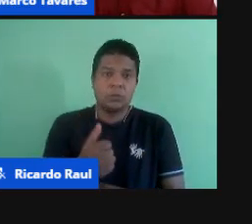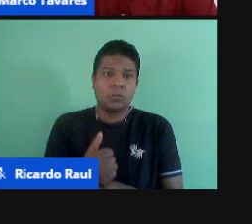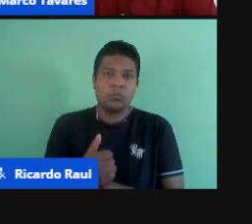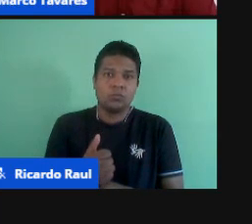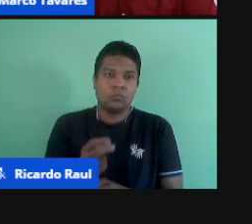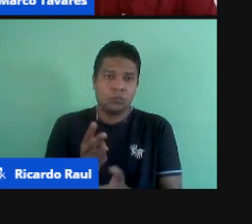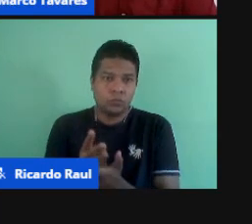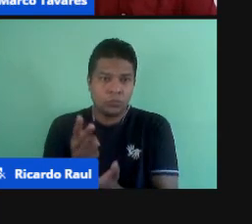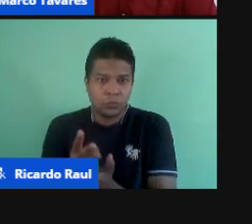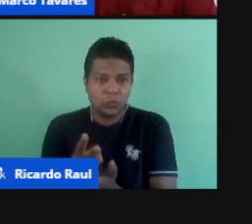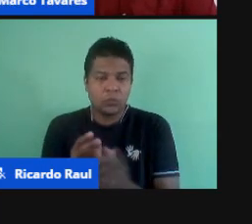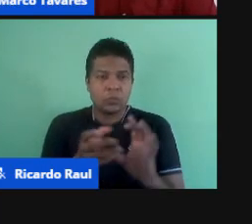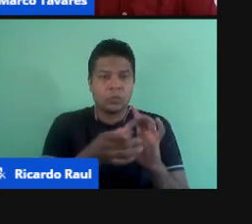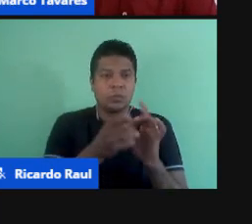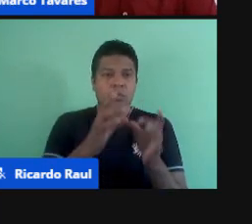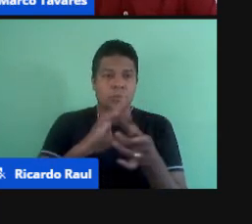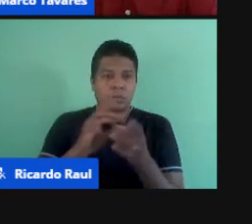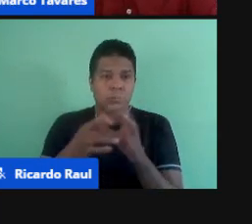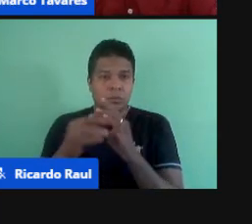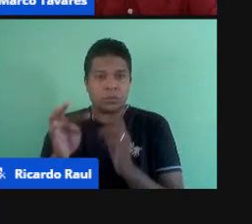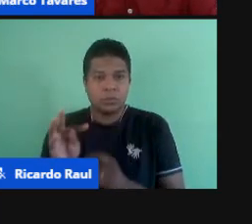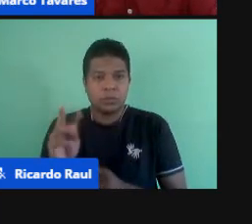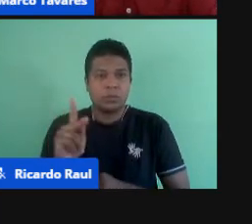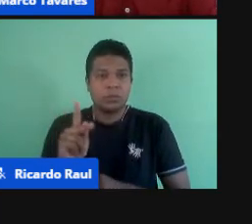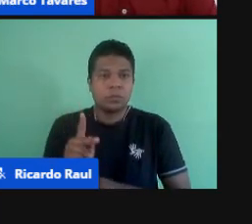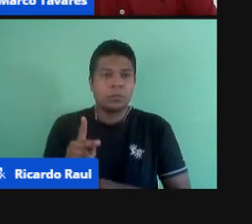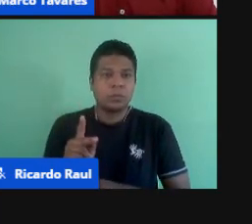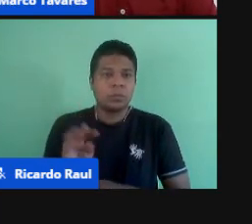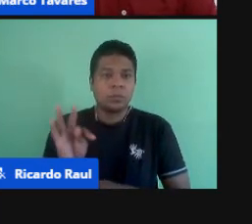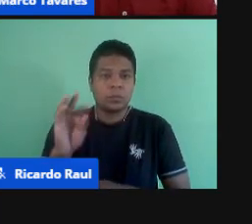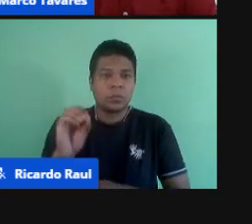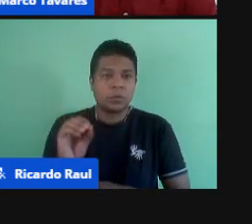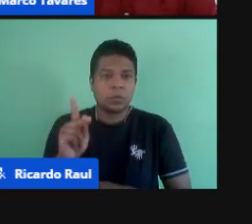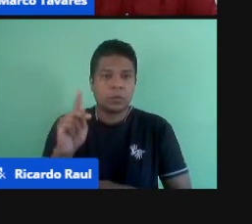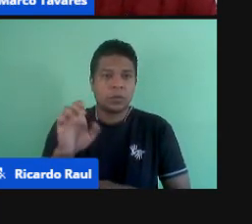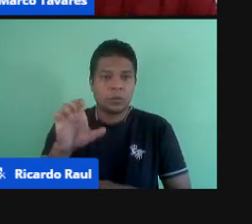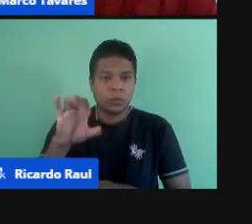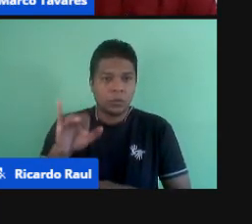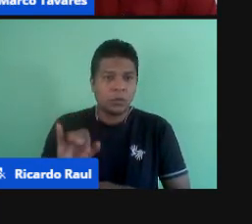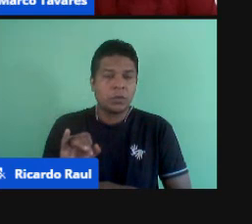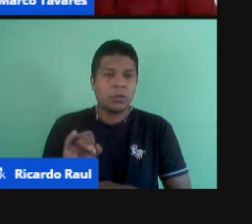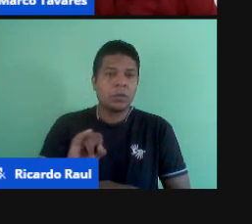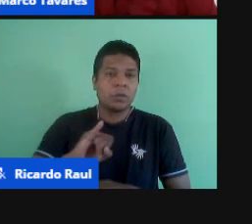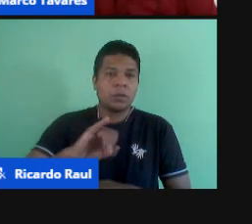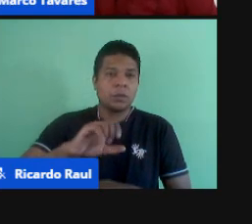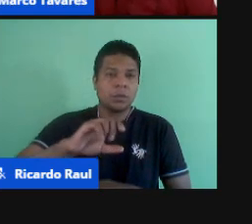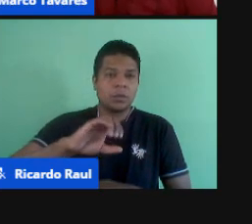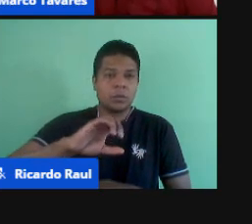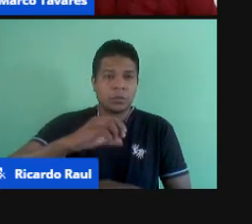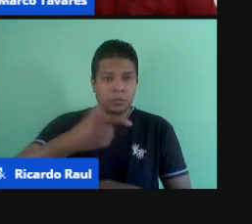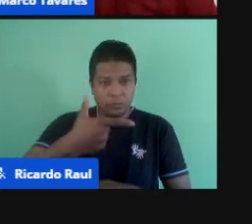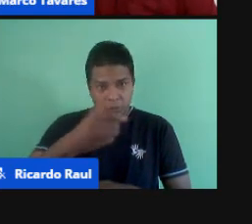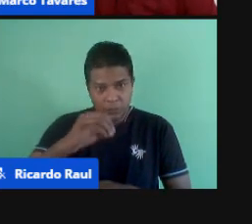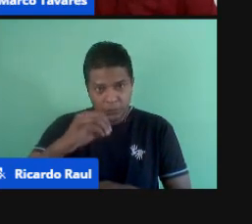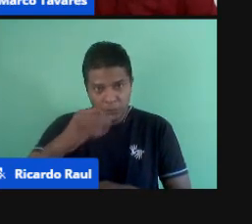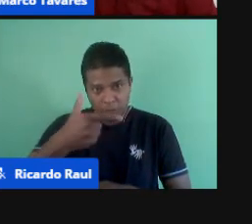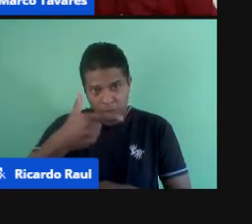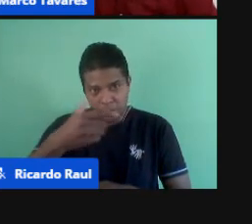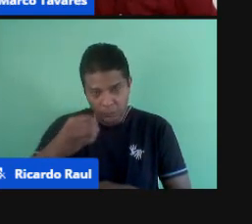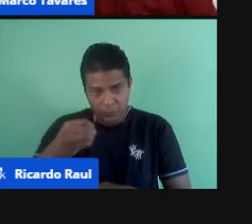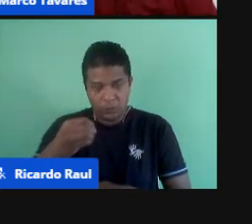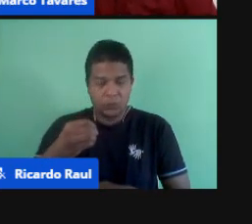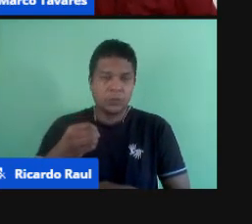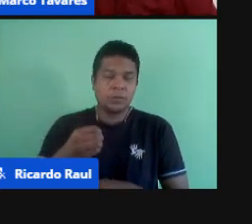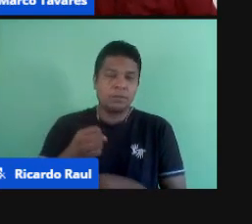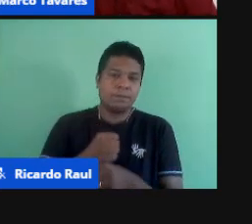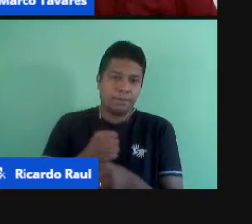dos Jogos Olímpicos, Tóquio 2020. Então, vocês aí, colegas, alunos, trabalhem isso nos alunos, né? Quando a gente voltar agora